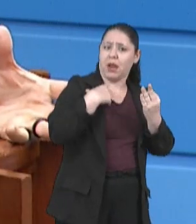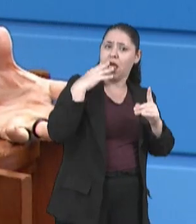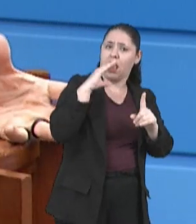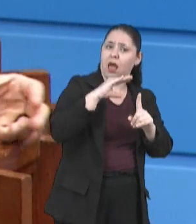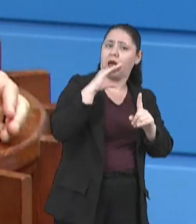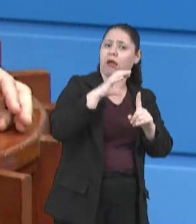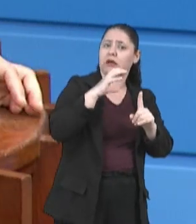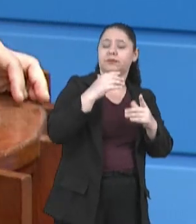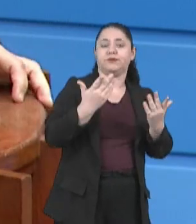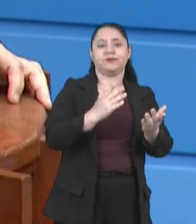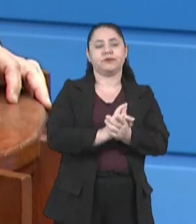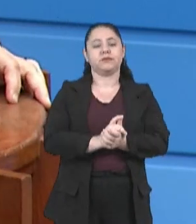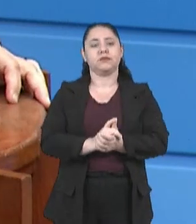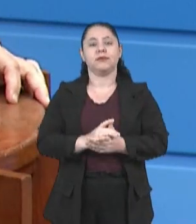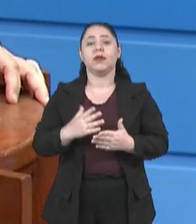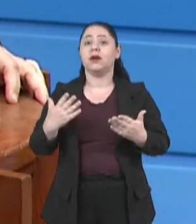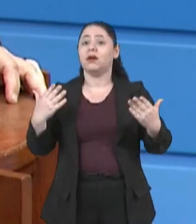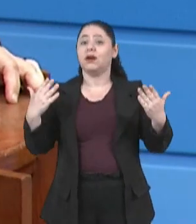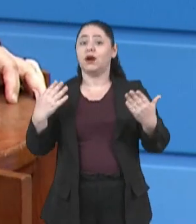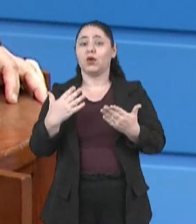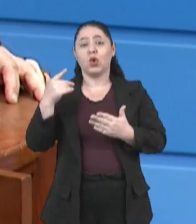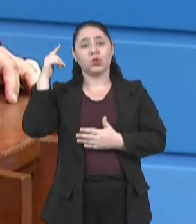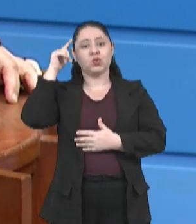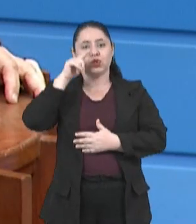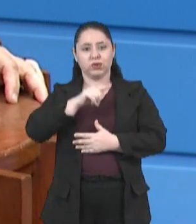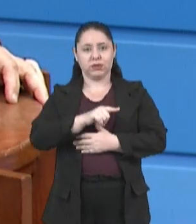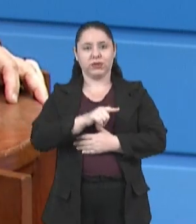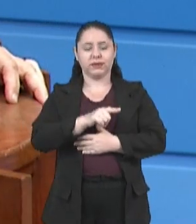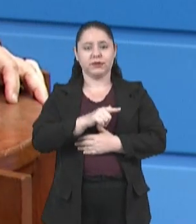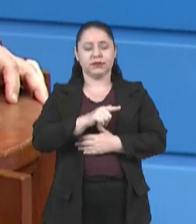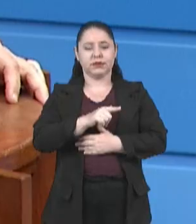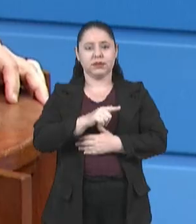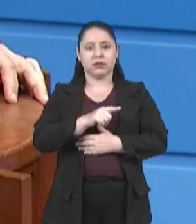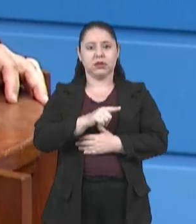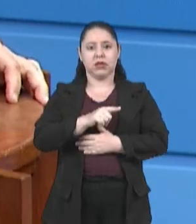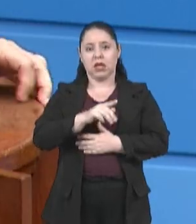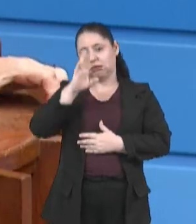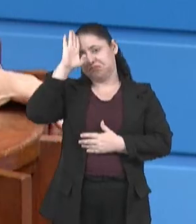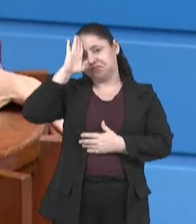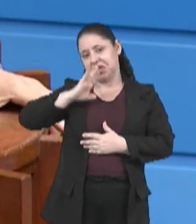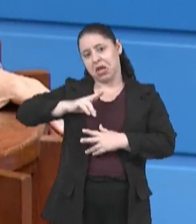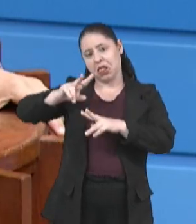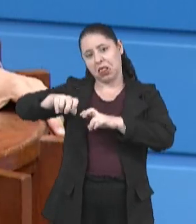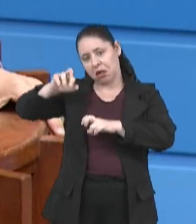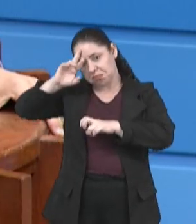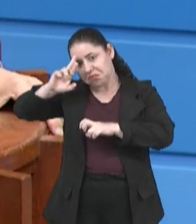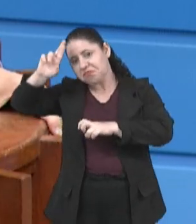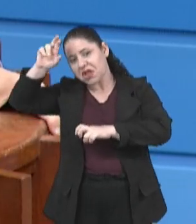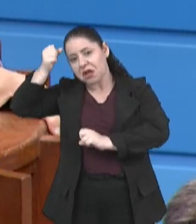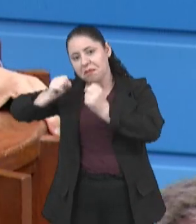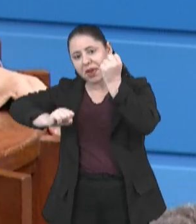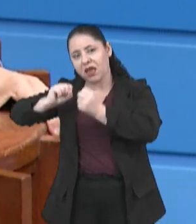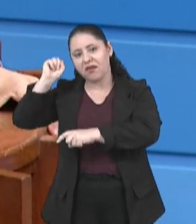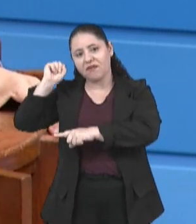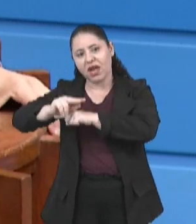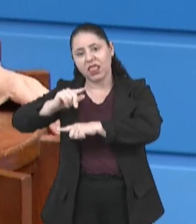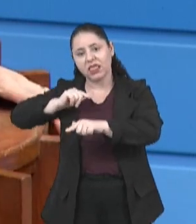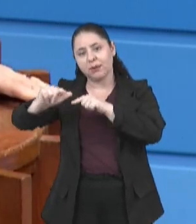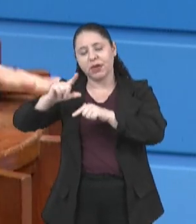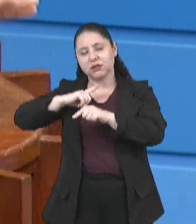famílias. Agora, ele concede isenção fiscal para o agronegócio, não